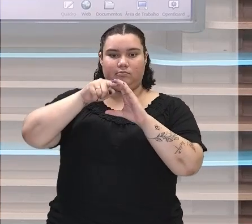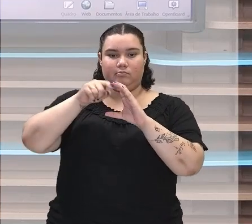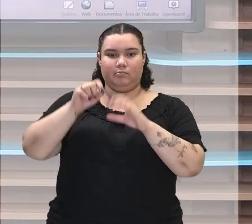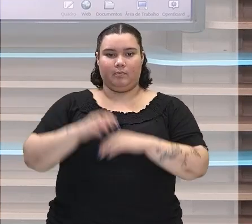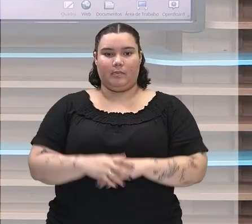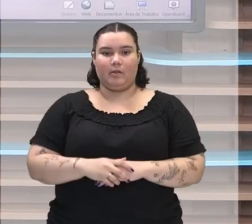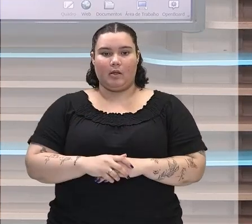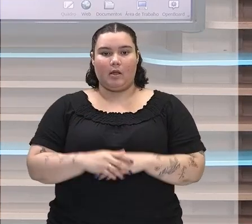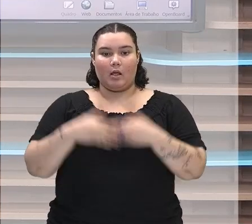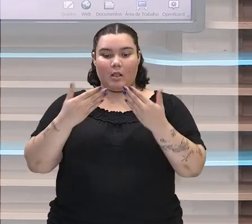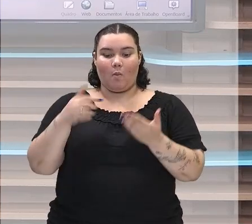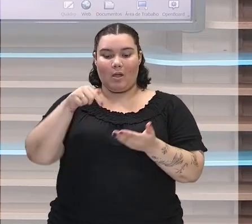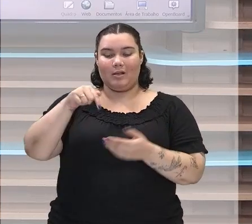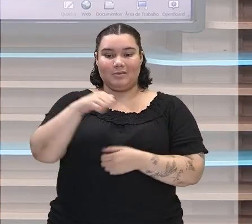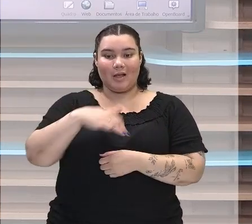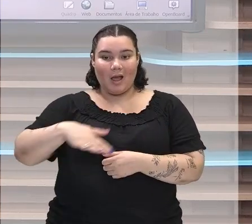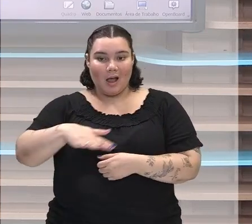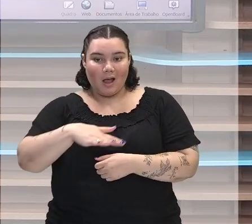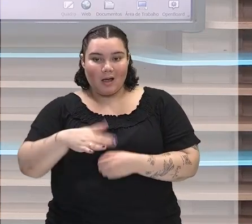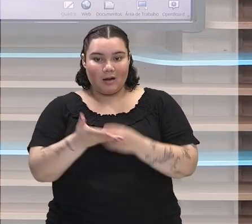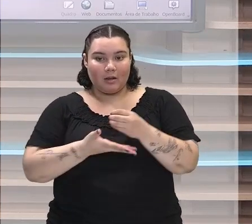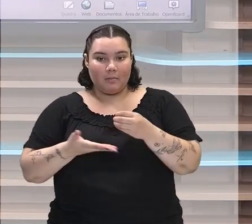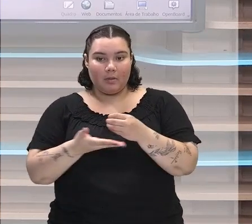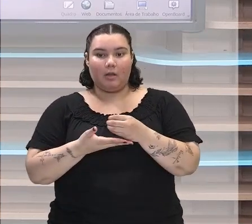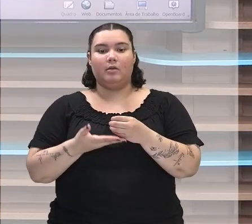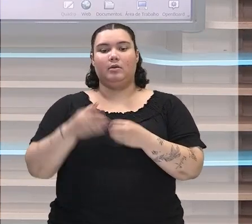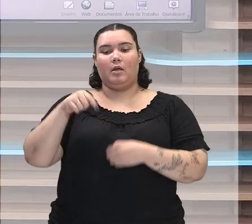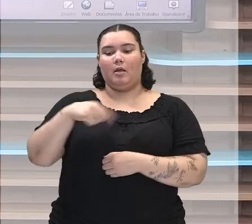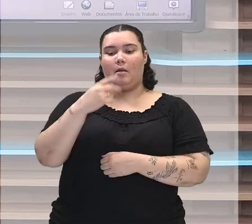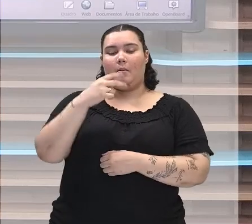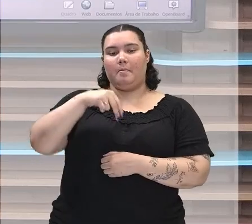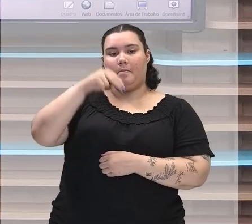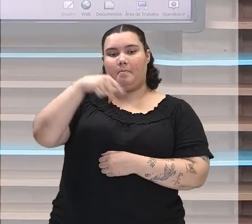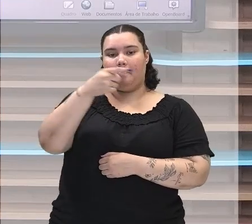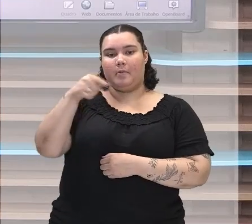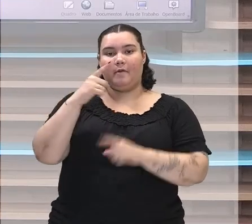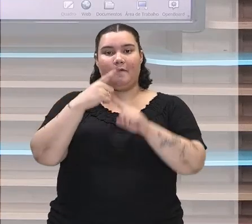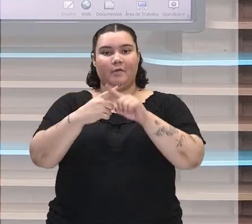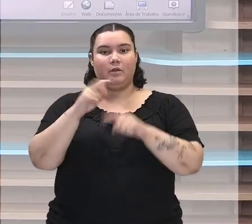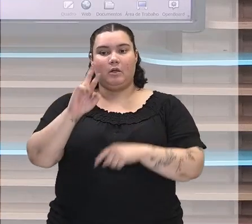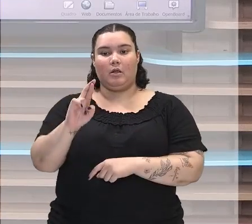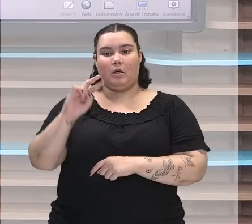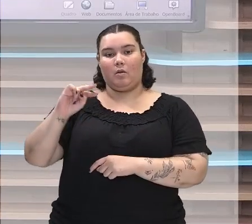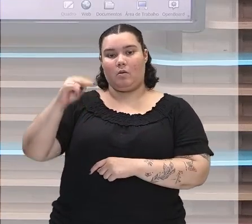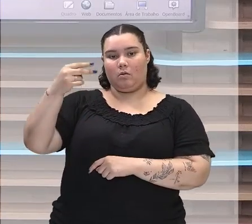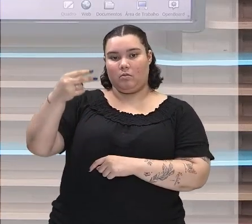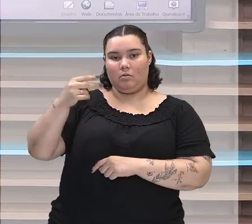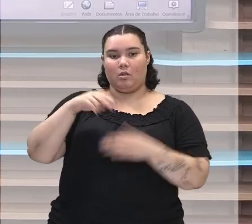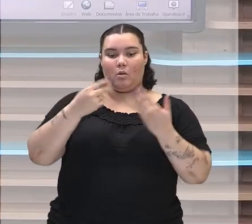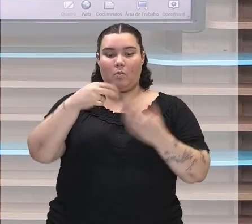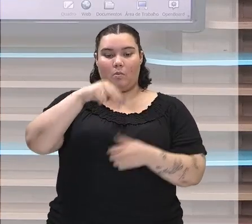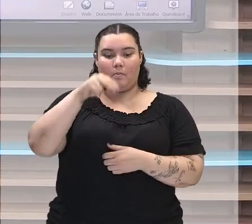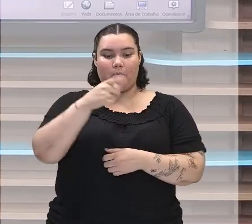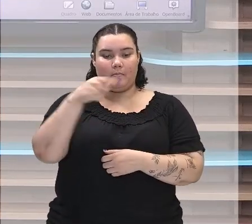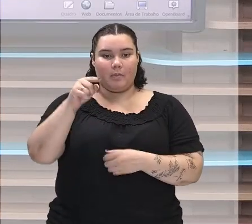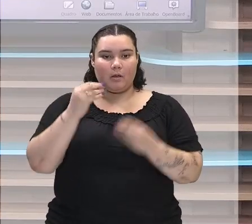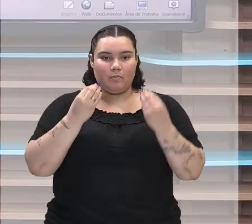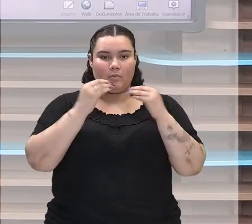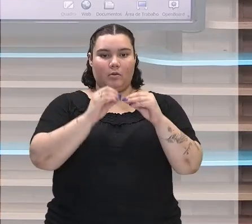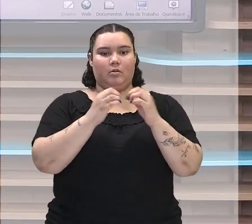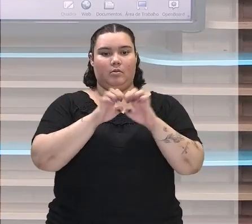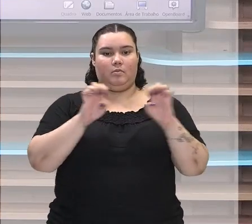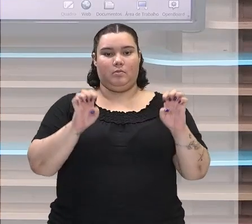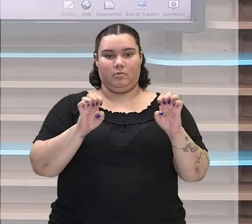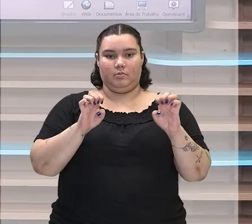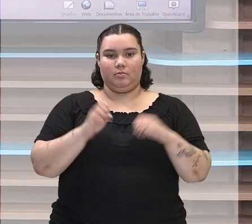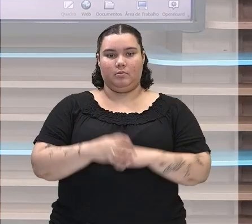Aí a medida da área desse círculo é π vezes r ao quadrado, né? Que está dentro da fórmula do volume. Então,